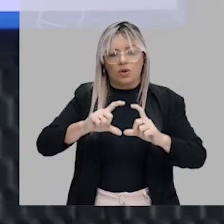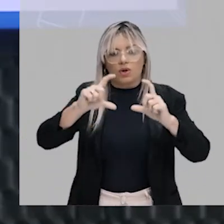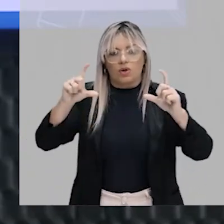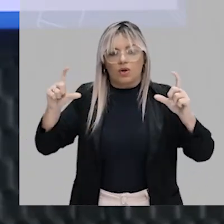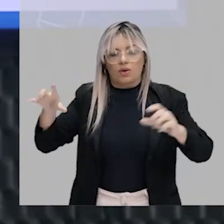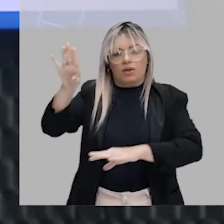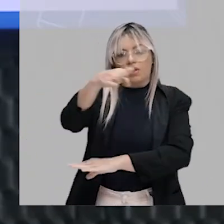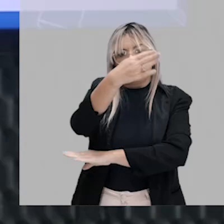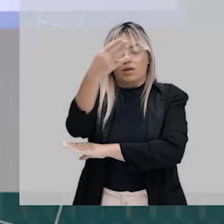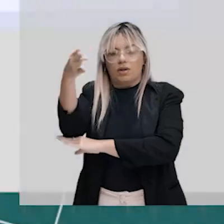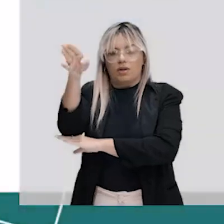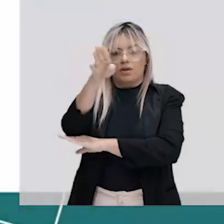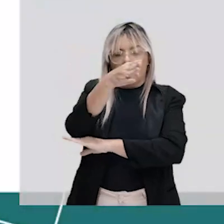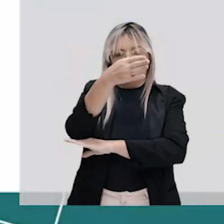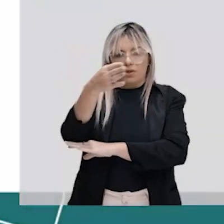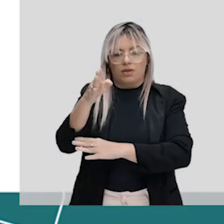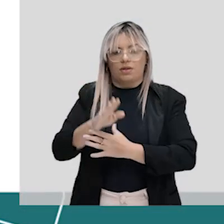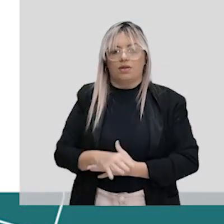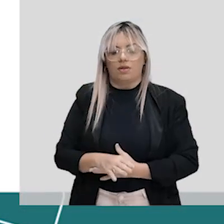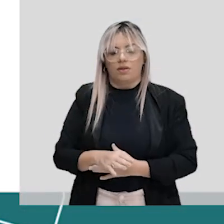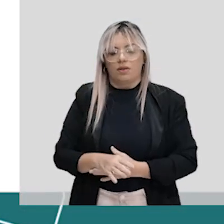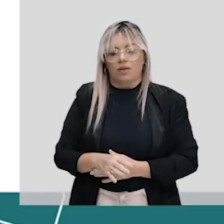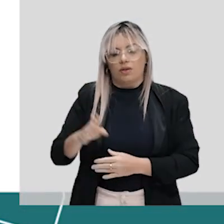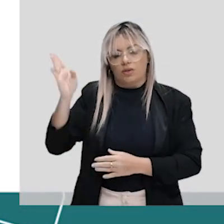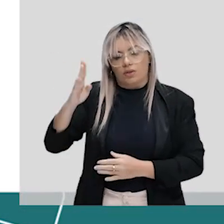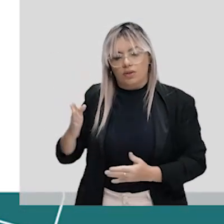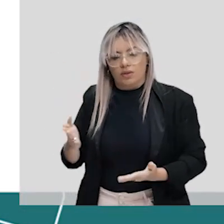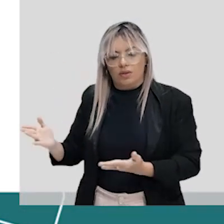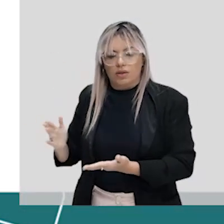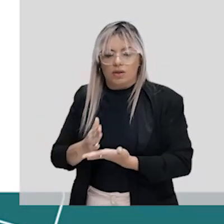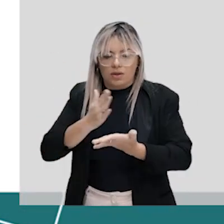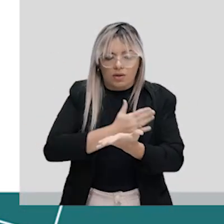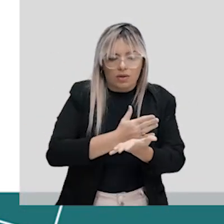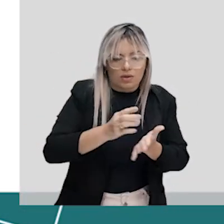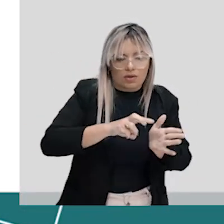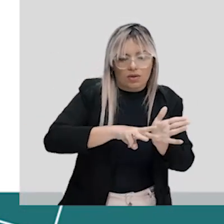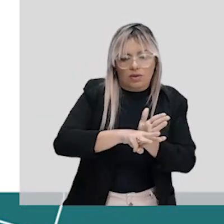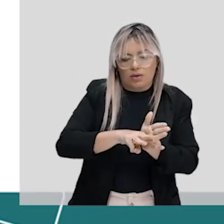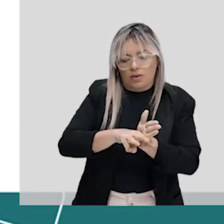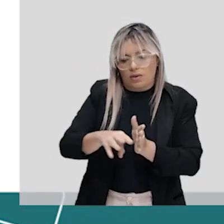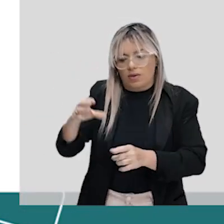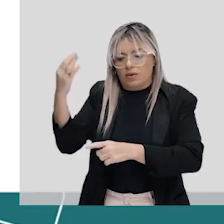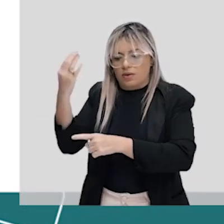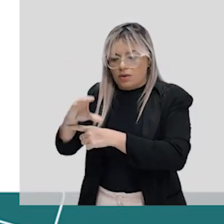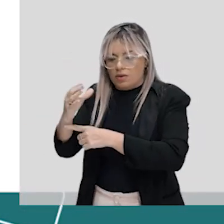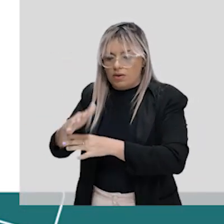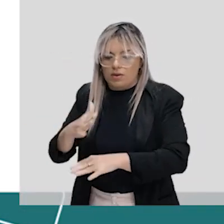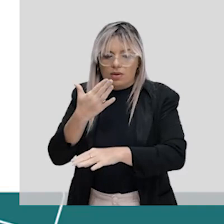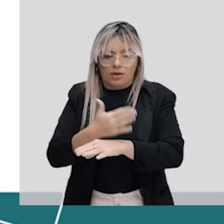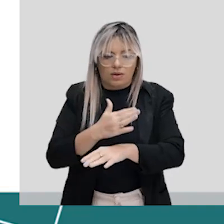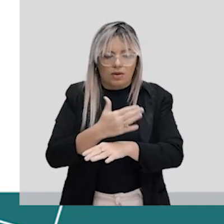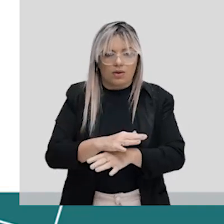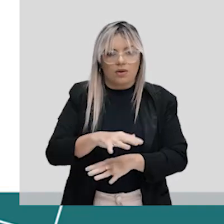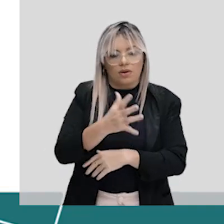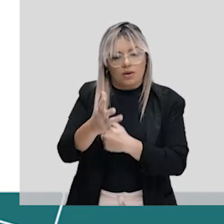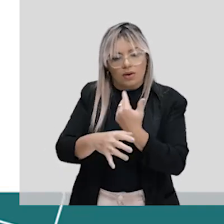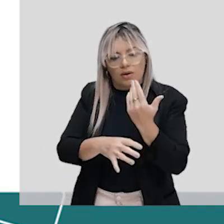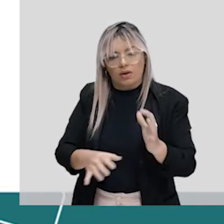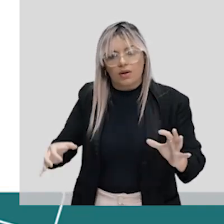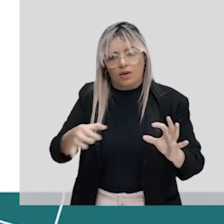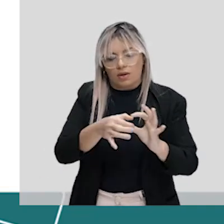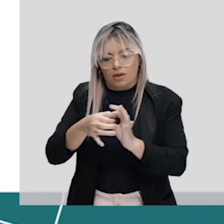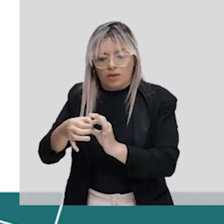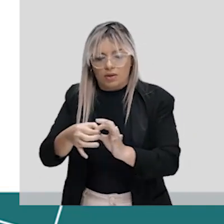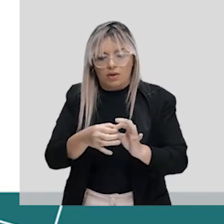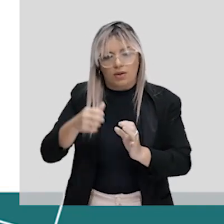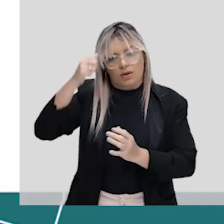brasileira. A partir de um método científico, afinado com o praticado nas ciências da natureza, Comte acreditava que